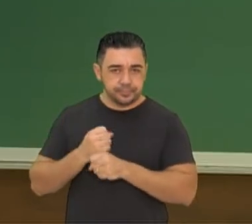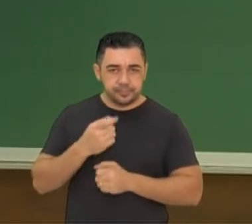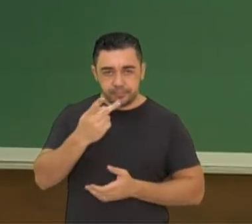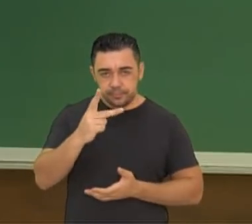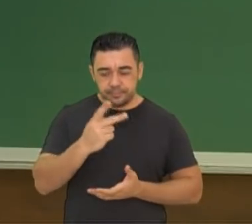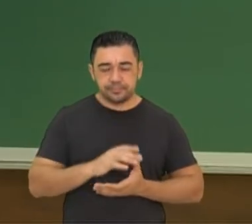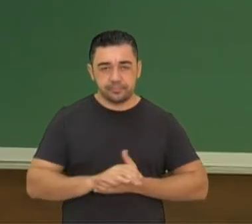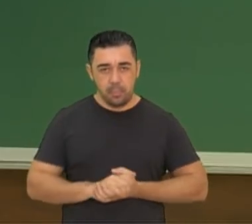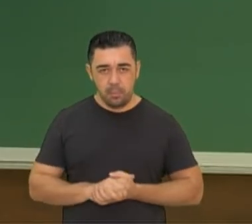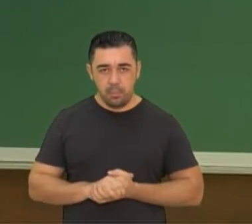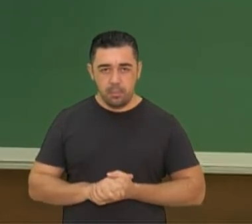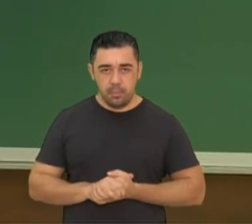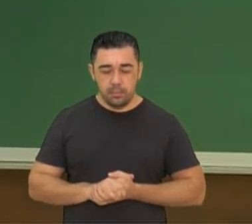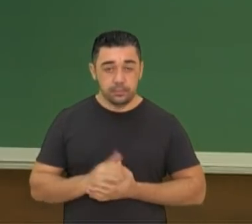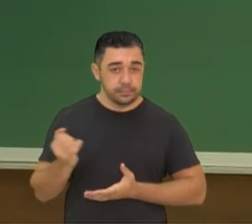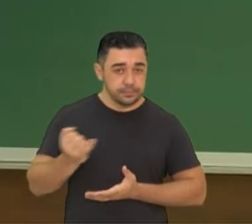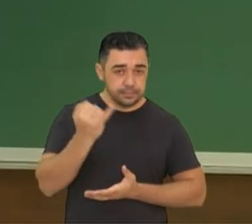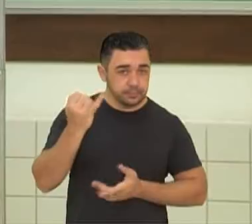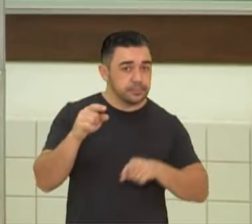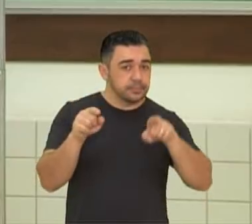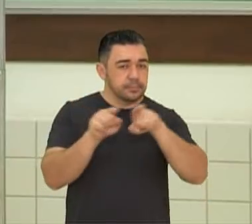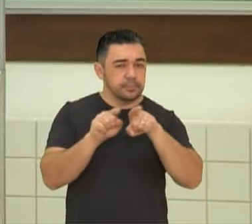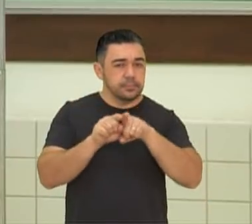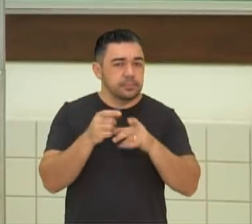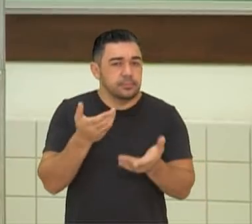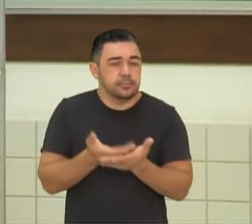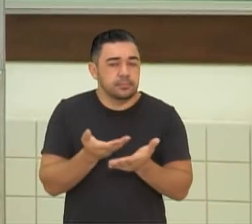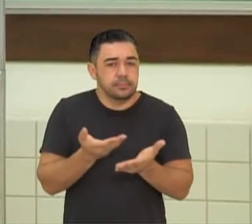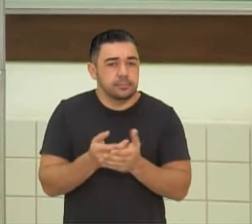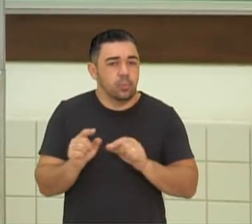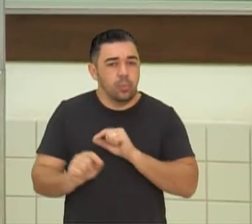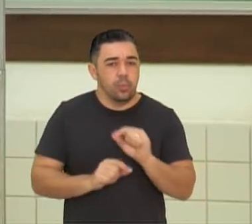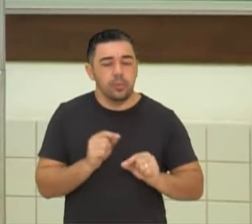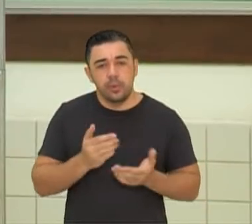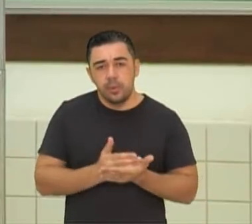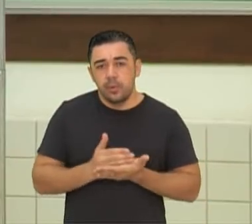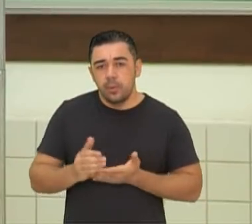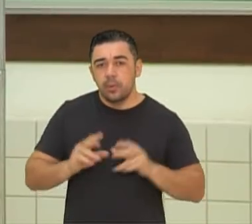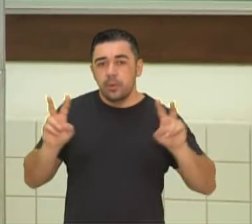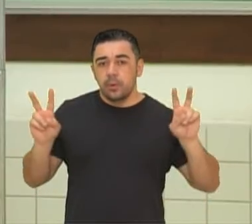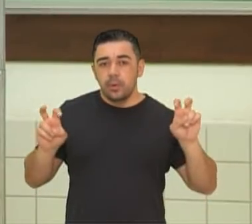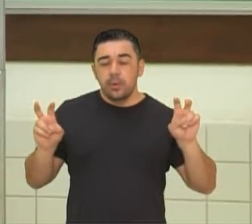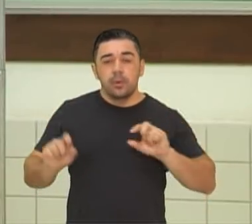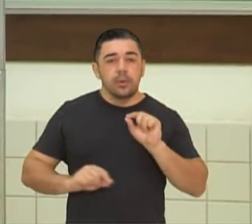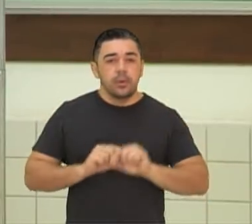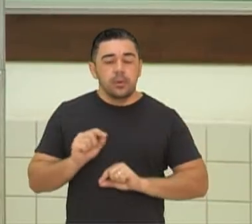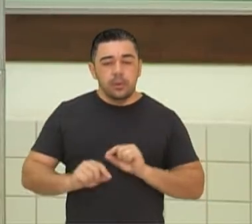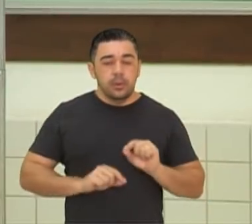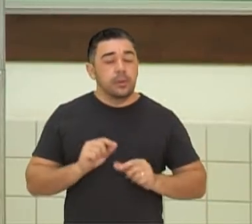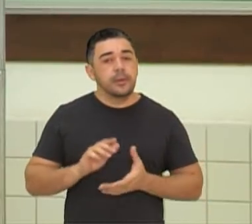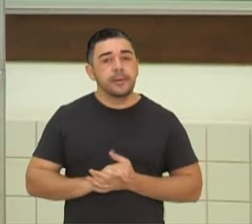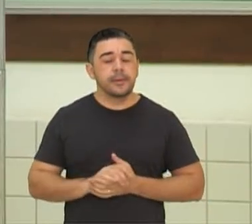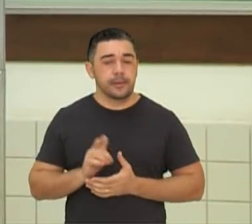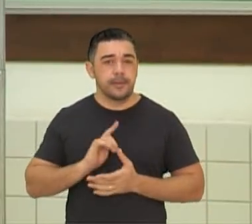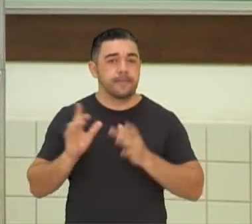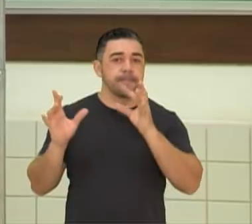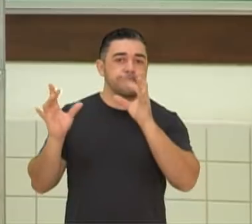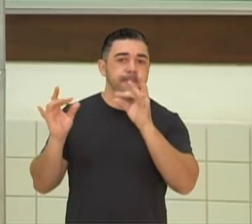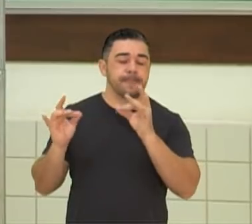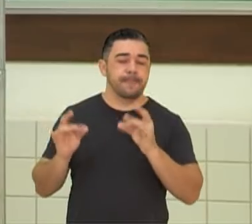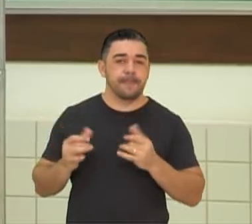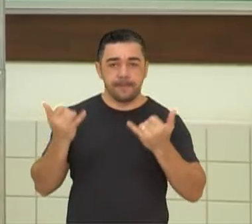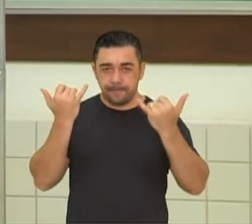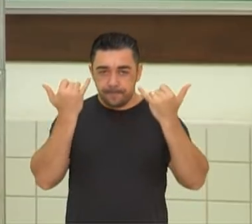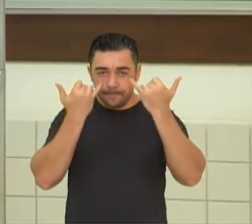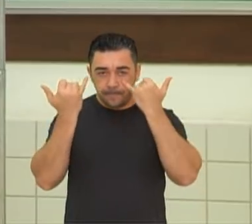bom? Uma coisa importante também é o seguinte: na aula de hoje nós vamos começar um assunto que tem bastante detalhes, bastante